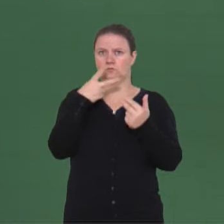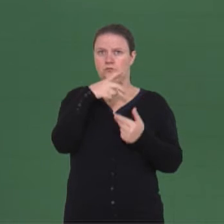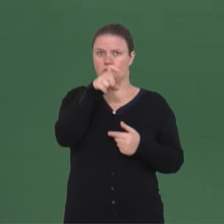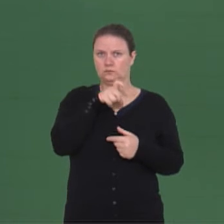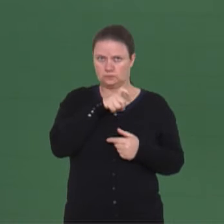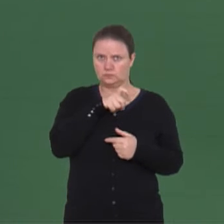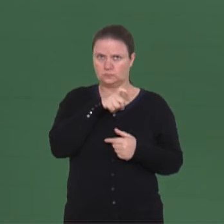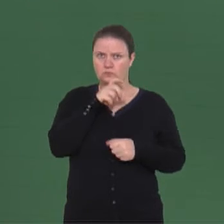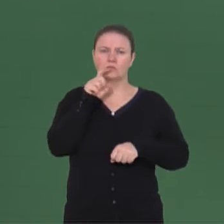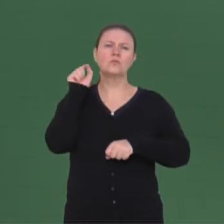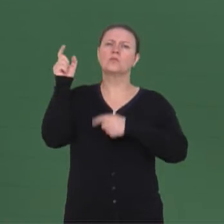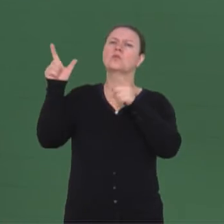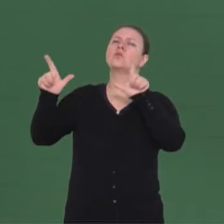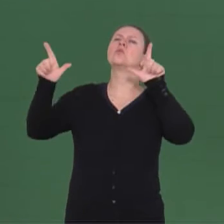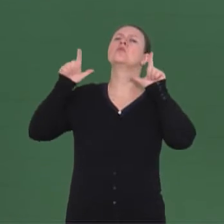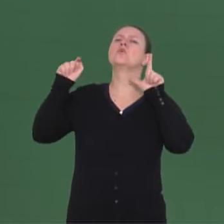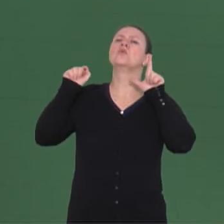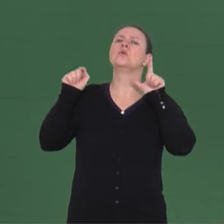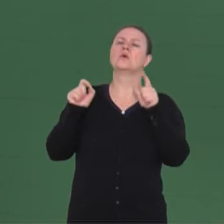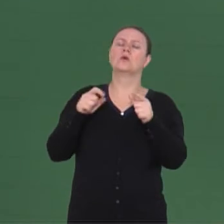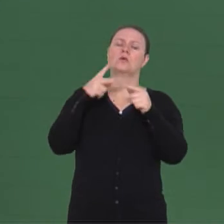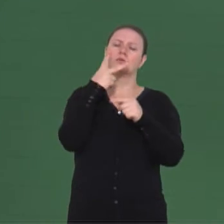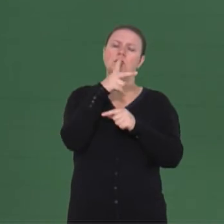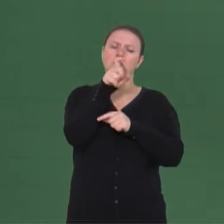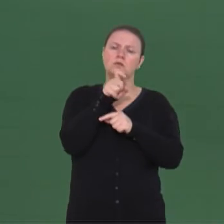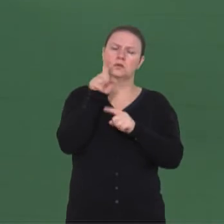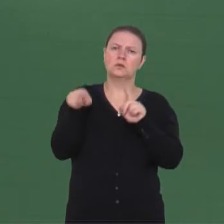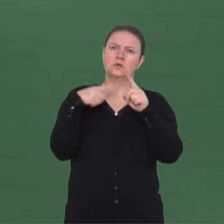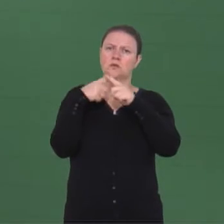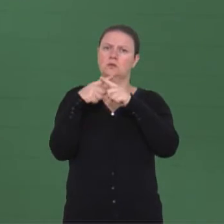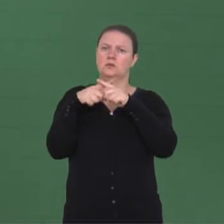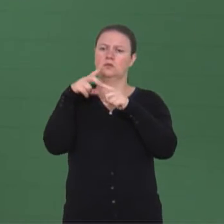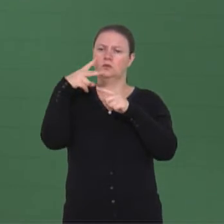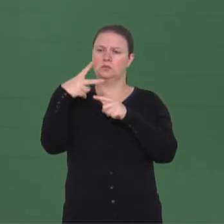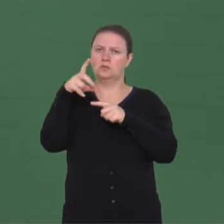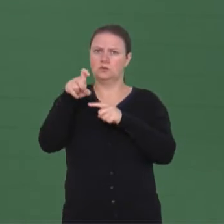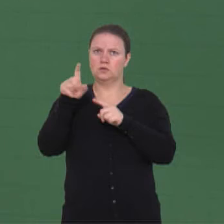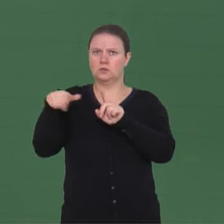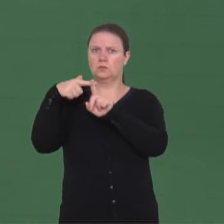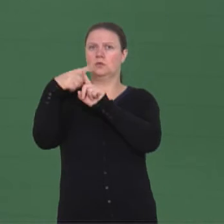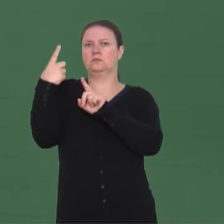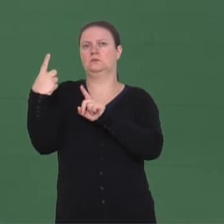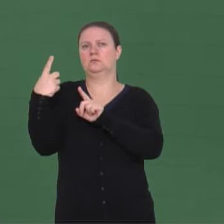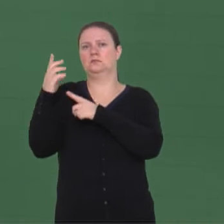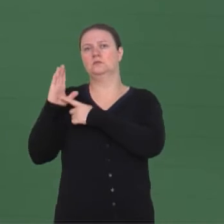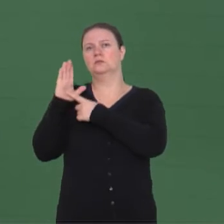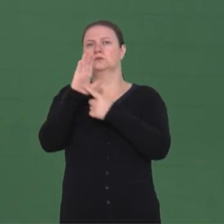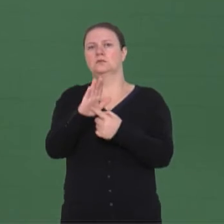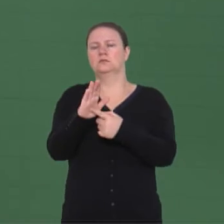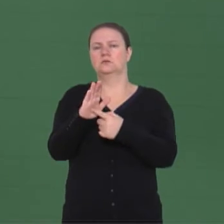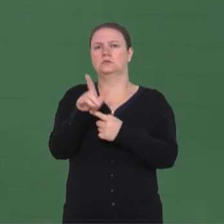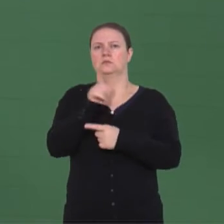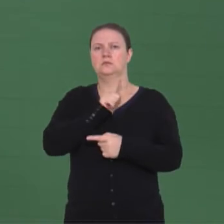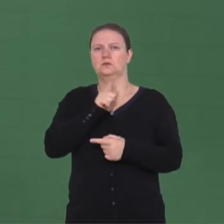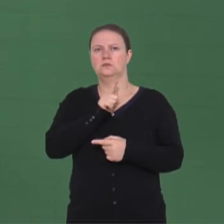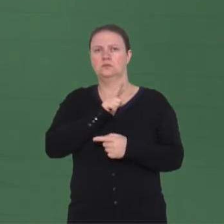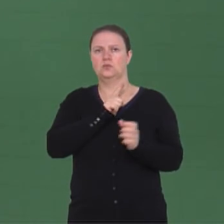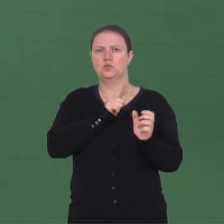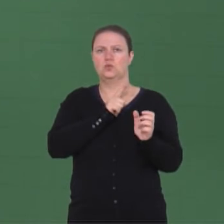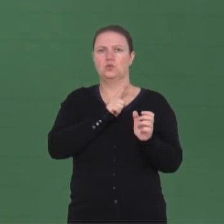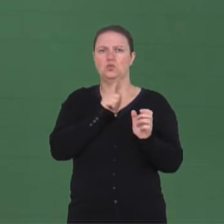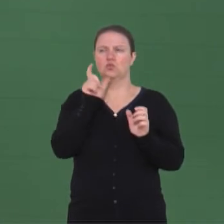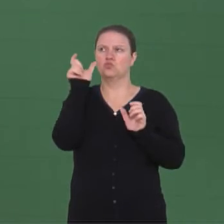Então, isto aqui é a mesma coisa que 2x vezes 2x mais 1. Isso é colocar em evidência. E aí você tem o agrupamento,